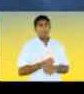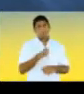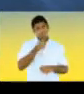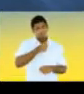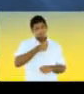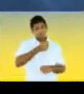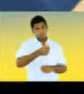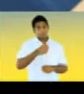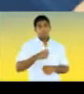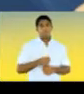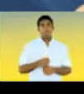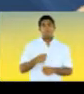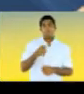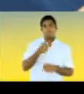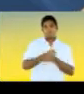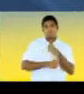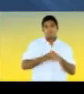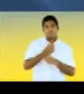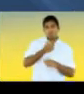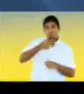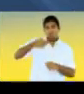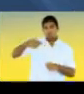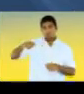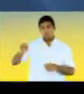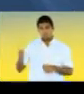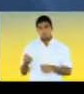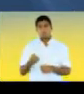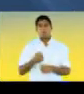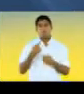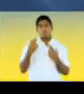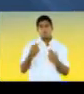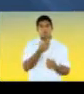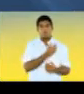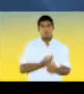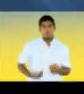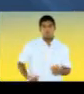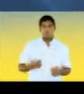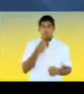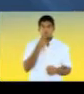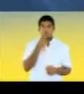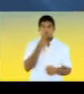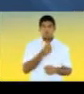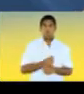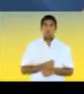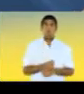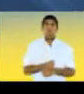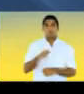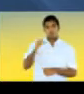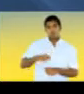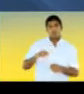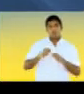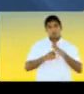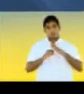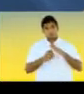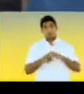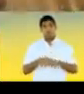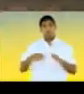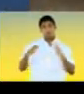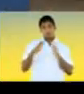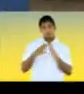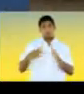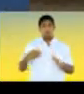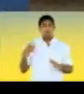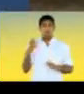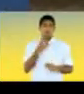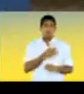Como podemos ver nessas imagens e depoimentos feitos em 2008, quando o governo vermelho estava na prefeitura.